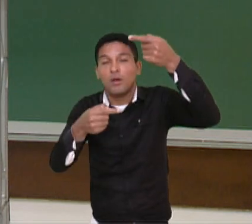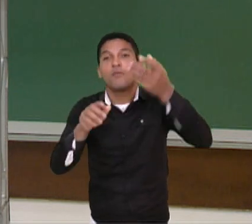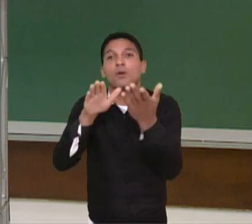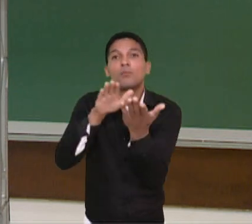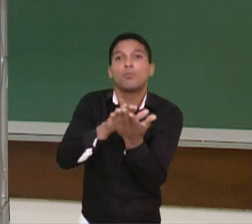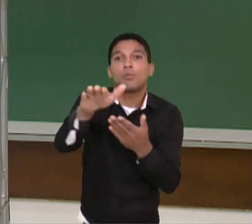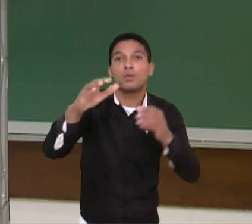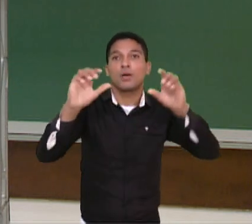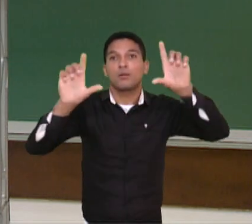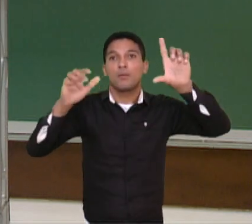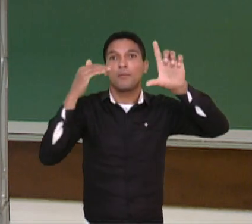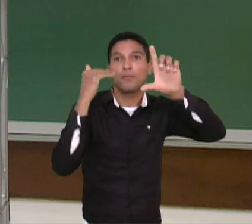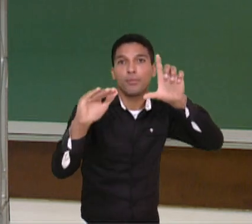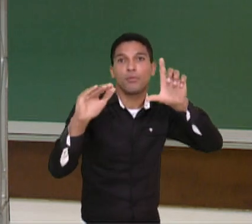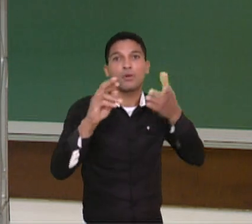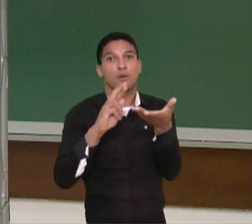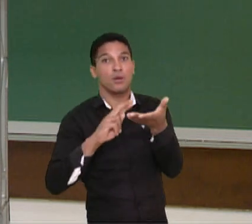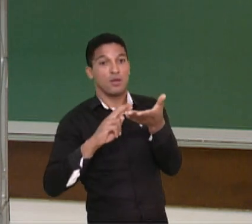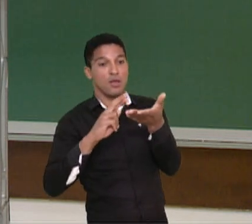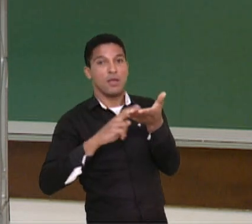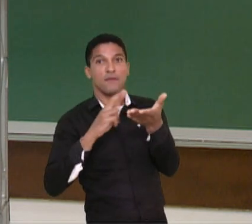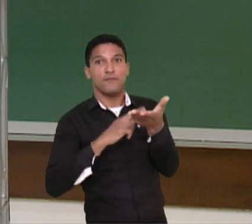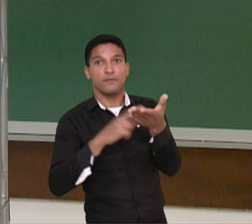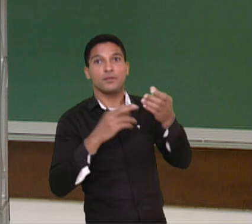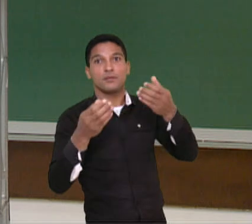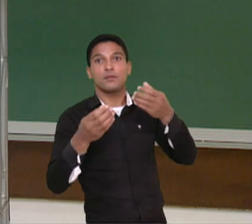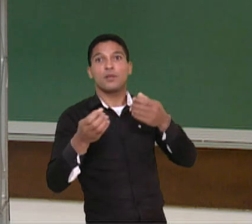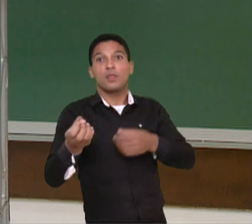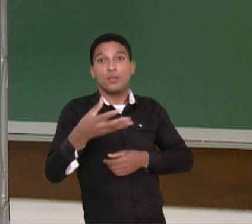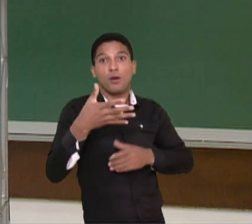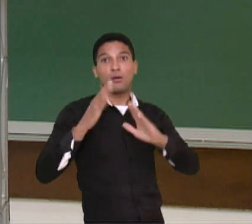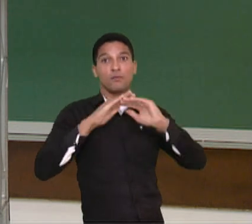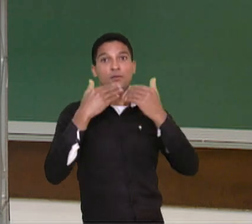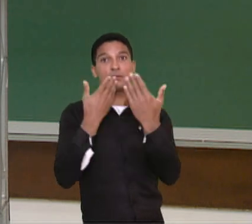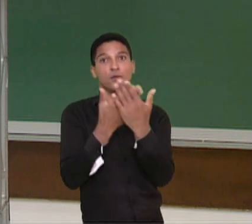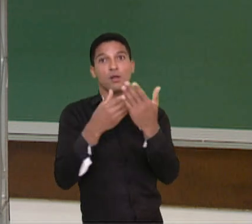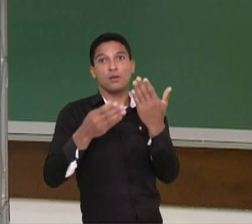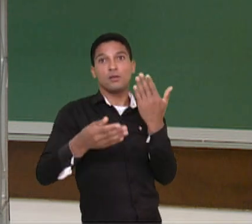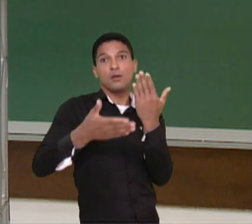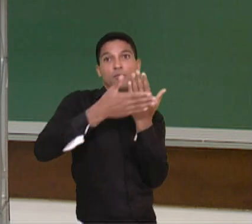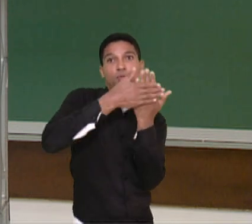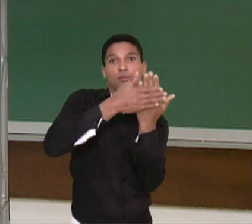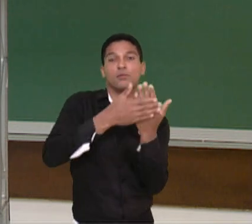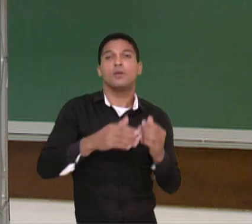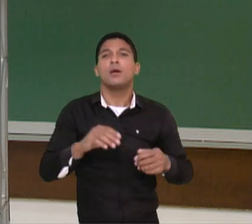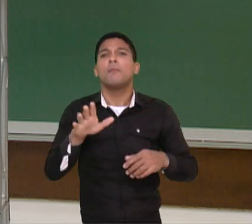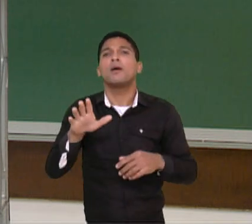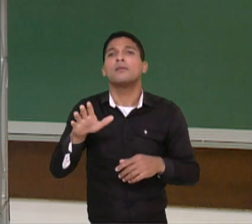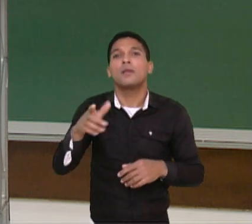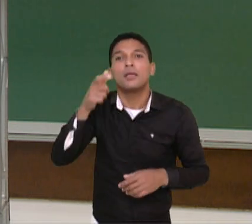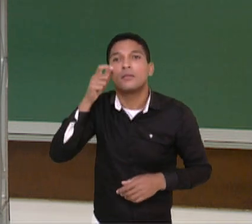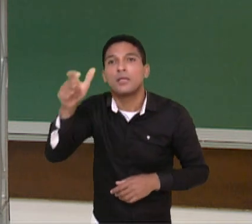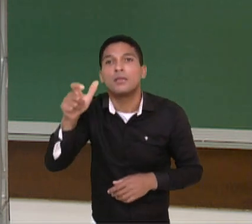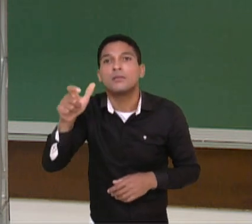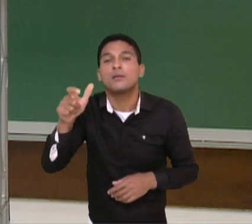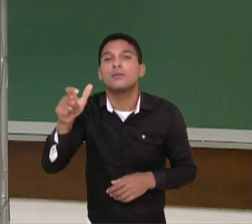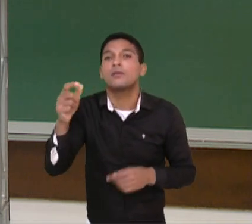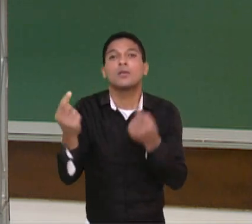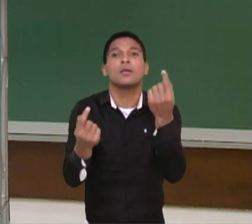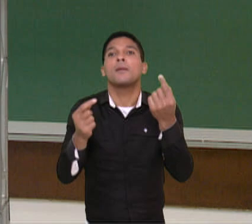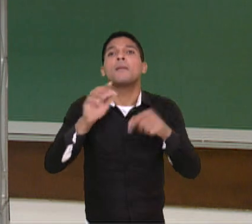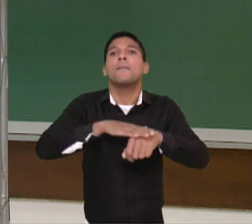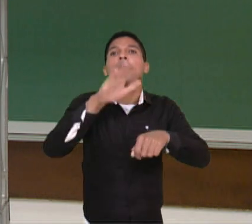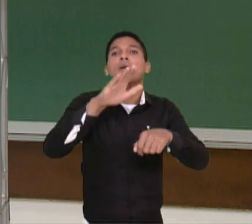que tem como público-alvo os professores. A qual outro tipo de público essa reportagem poderia interessar? Olha só,